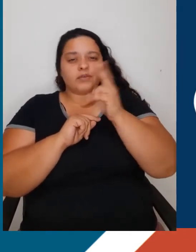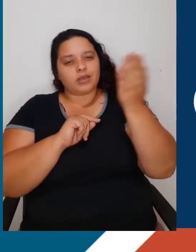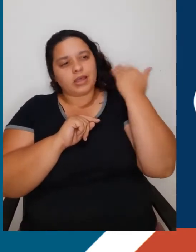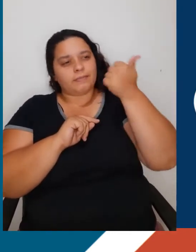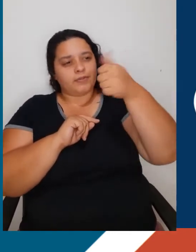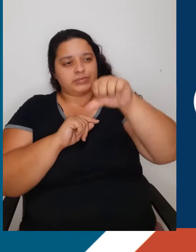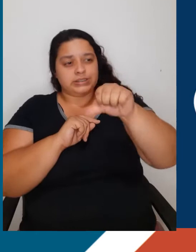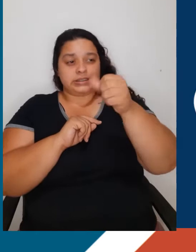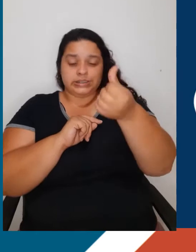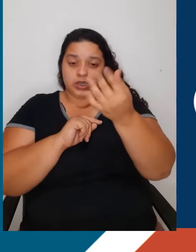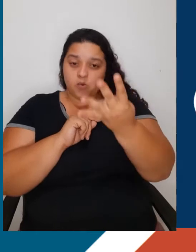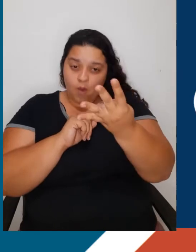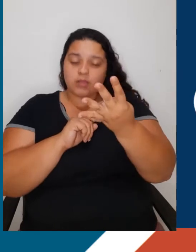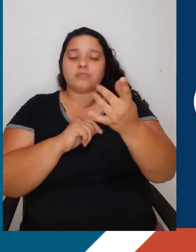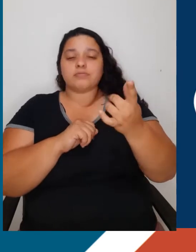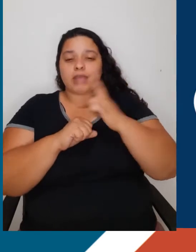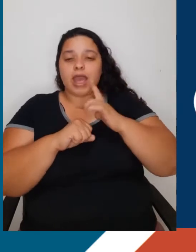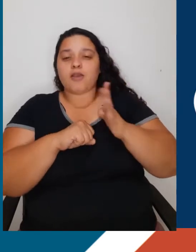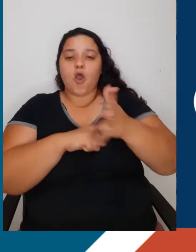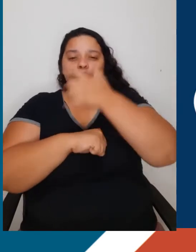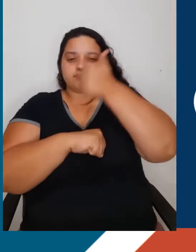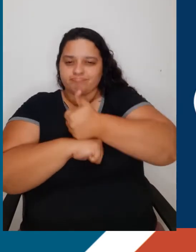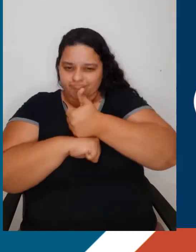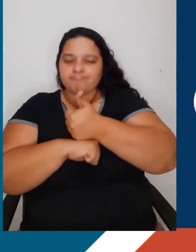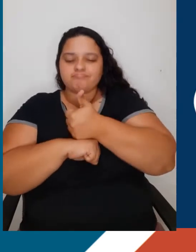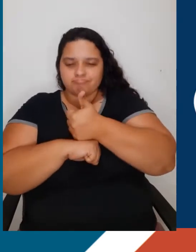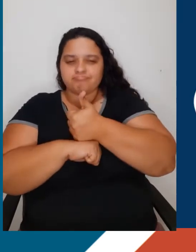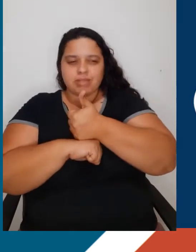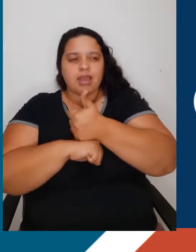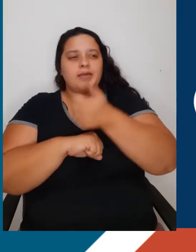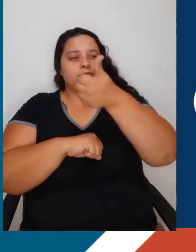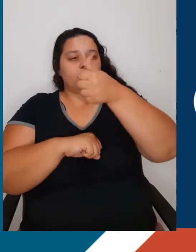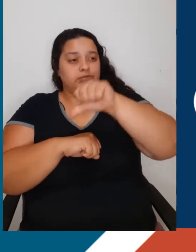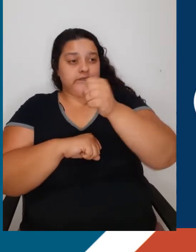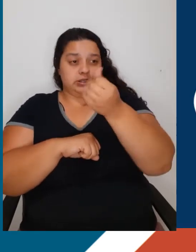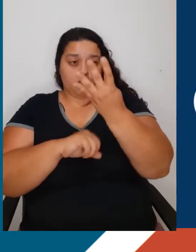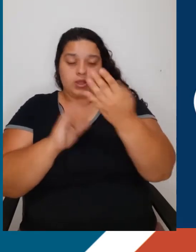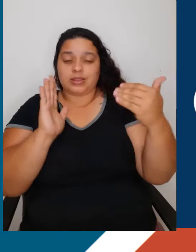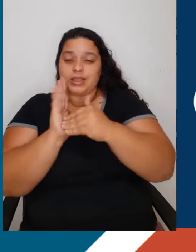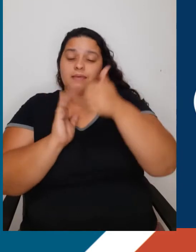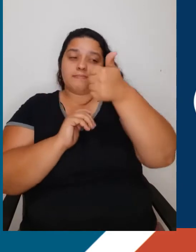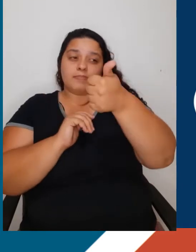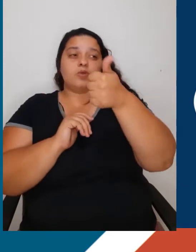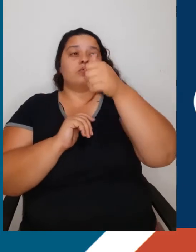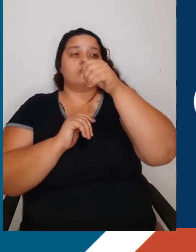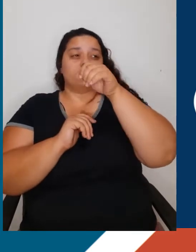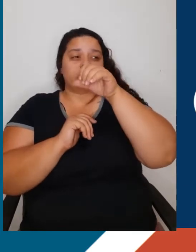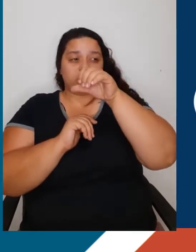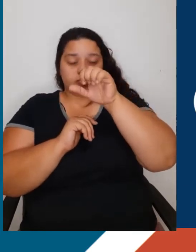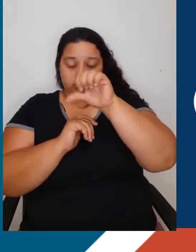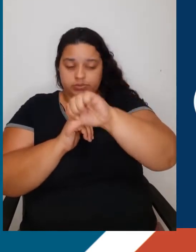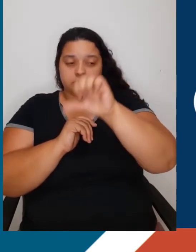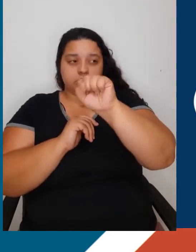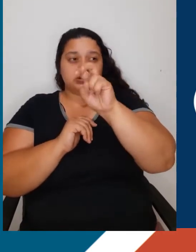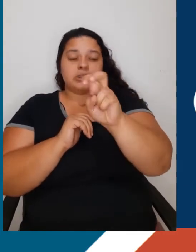em 1964 o Brasil sofreu um golpe militar que duraria até 1985, quando se consolida o movimento